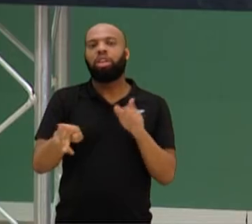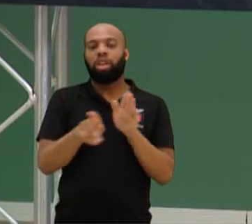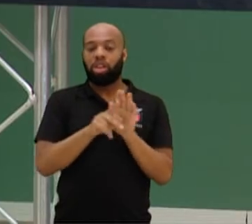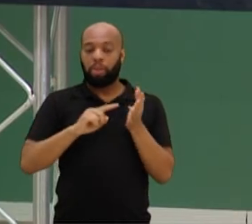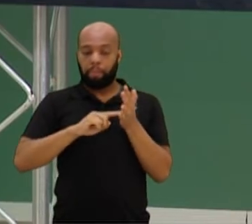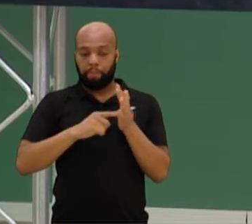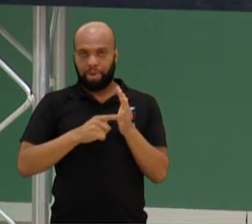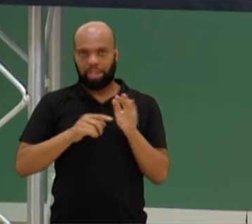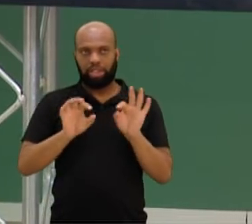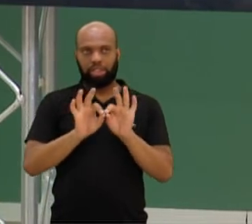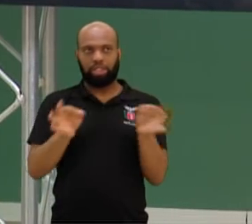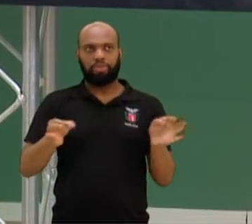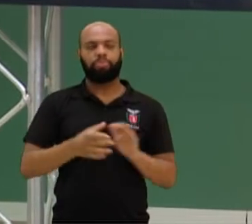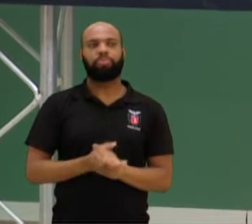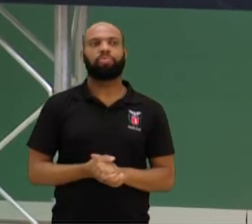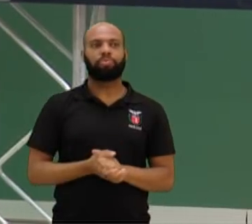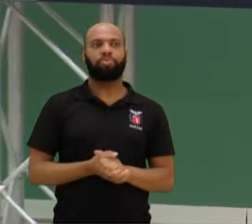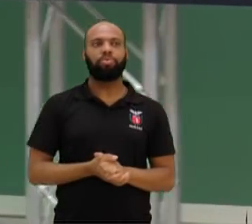máquina simples.